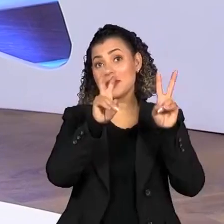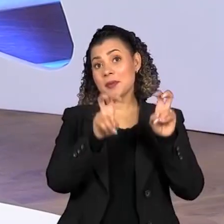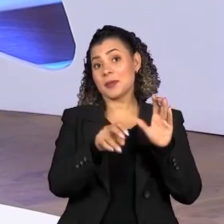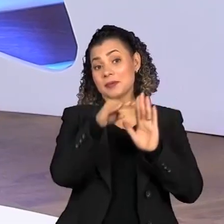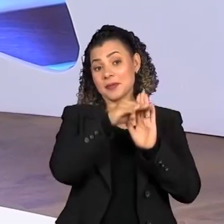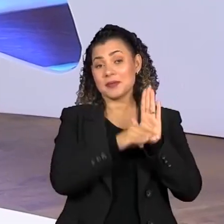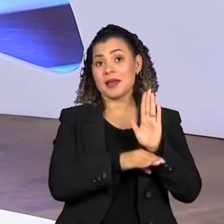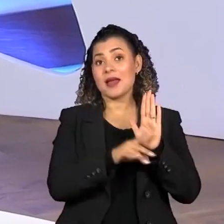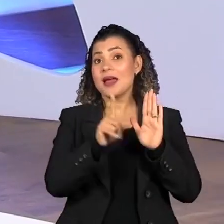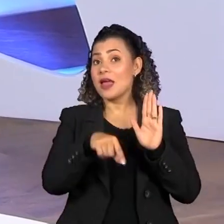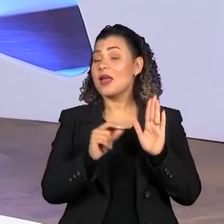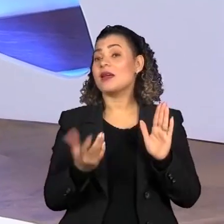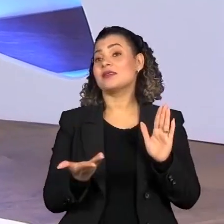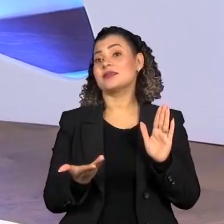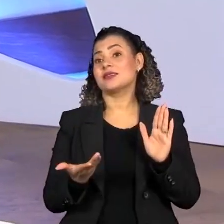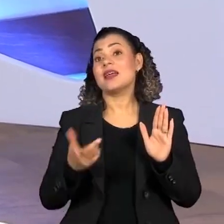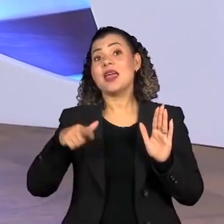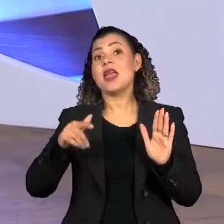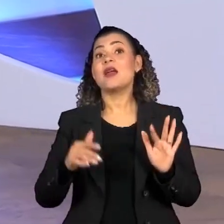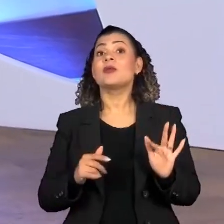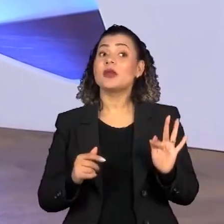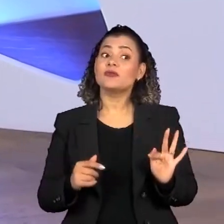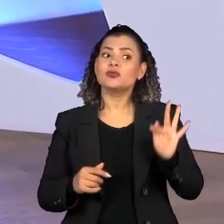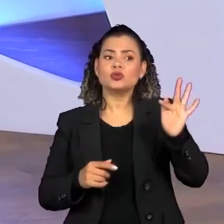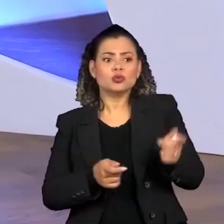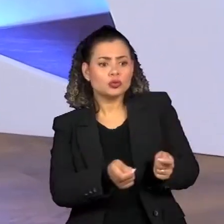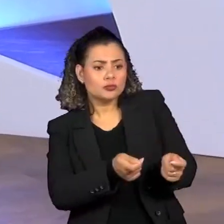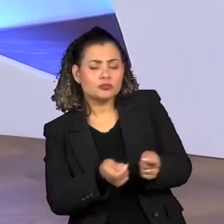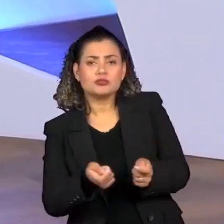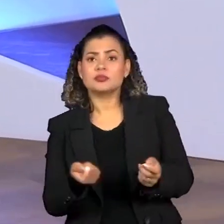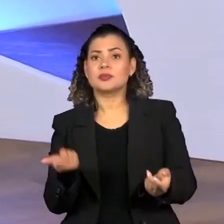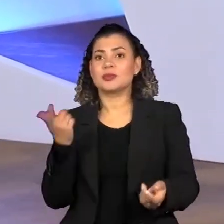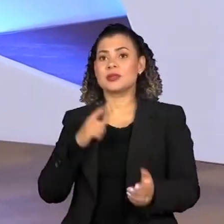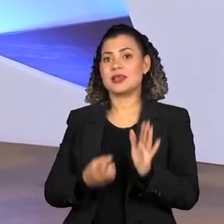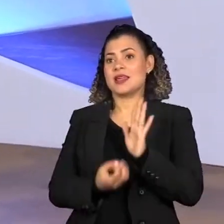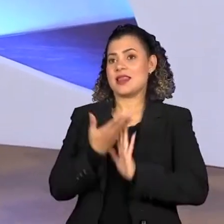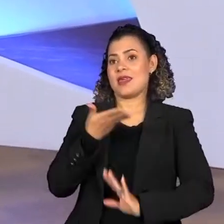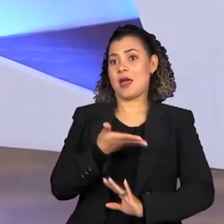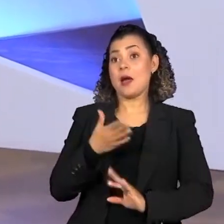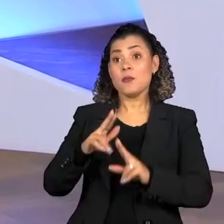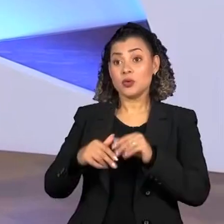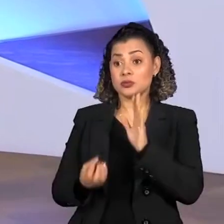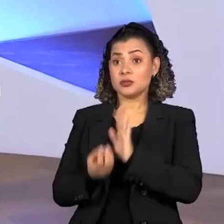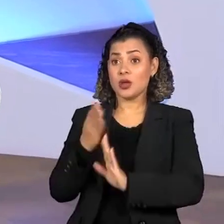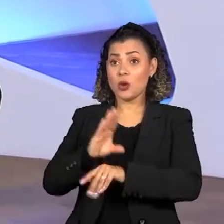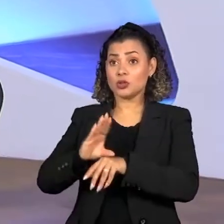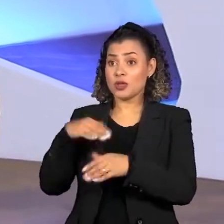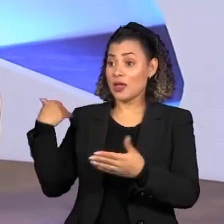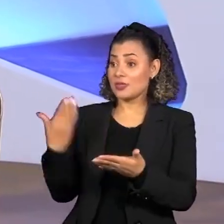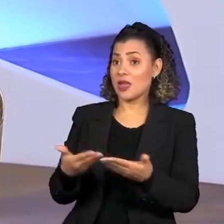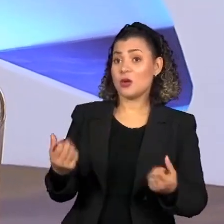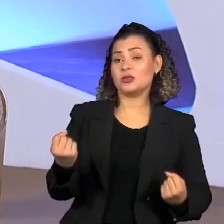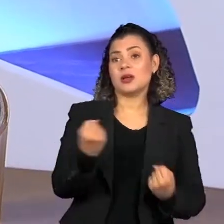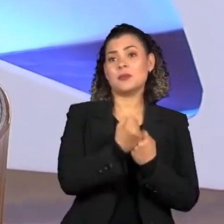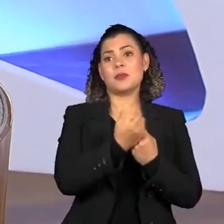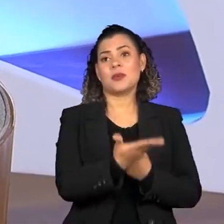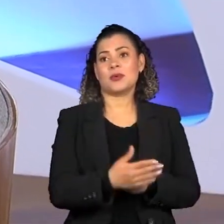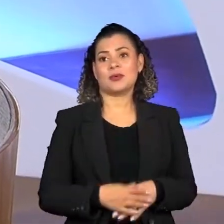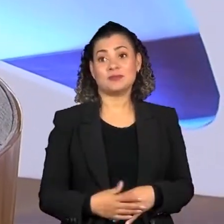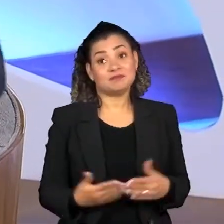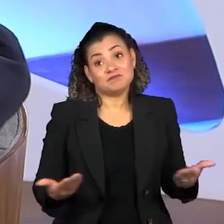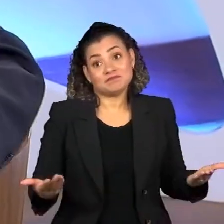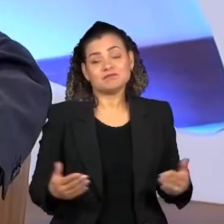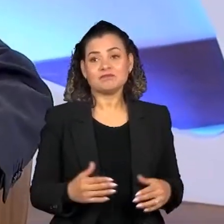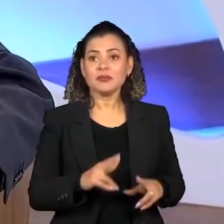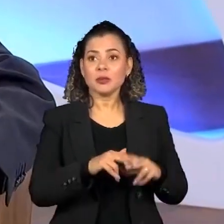uma visão muito futurística e desde então ela tem este apoio Então se constitui